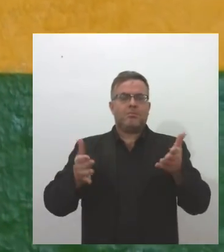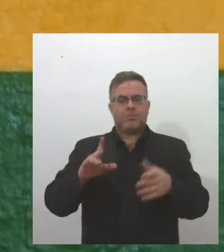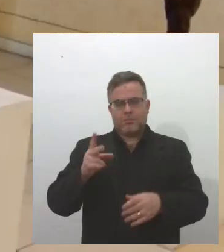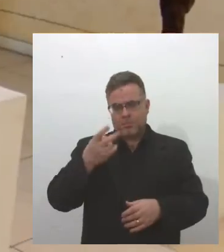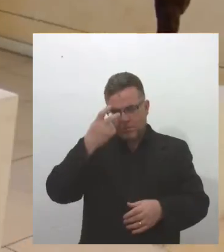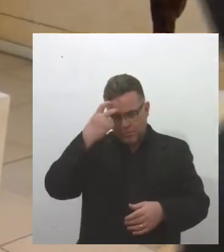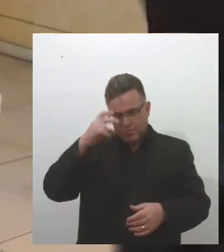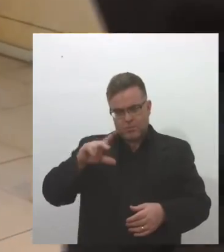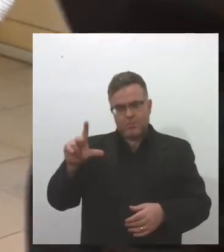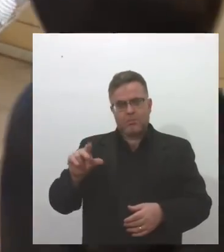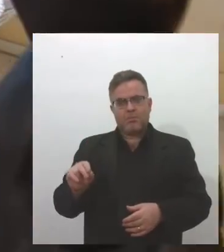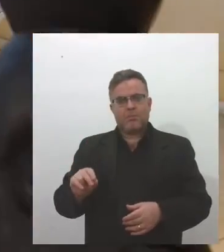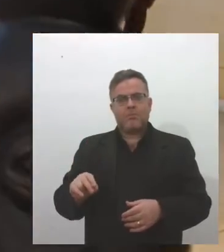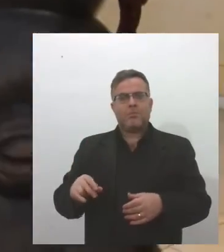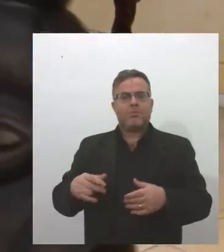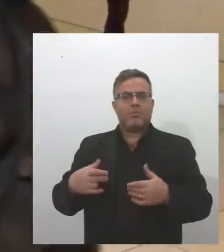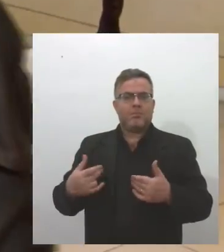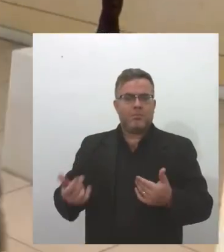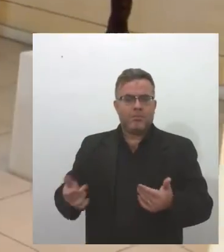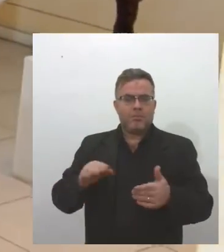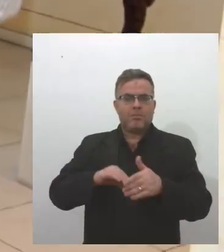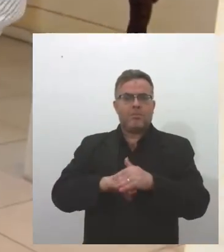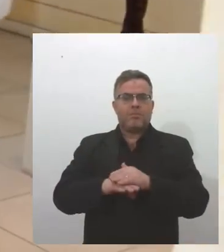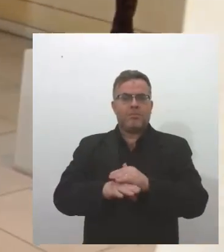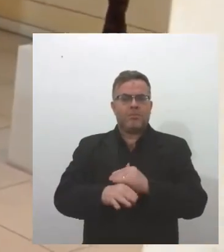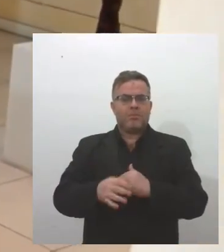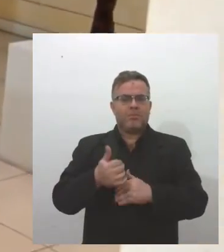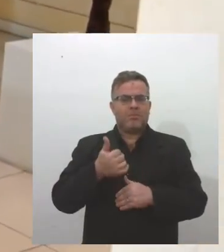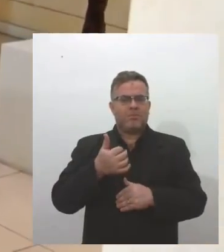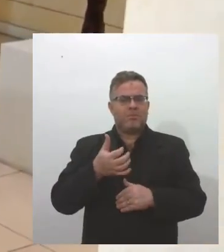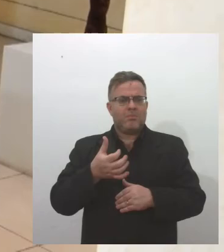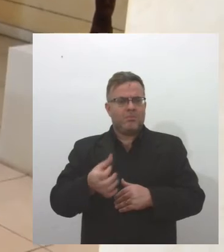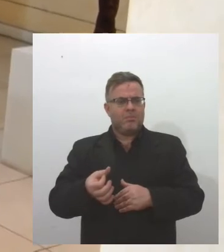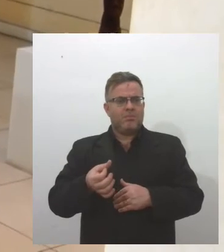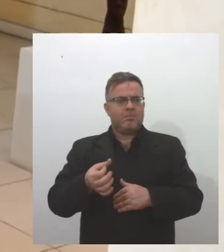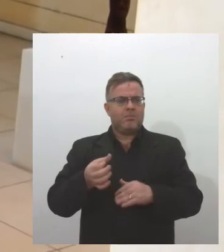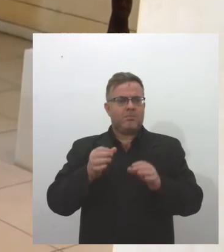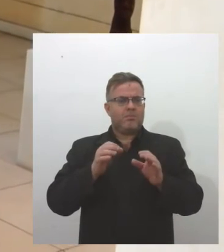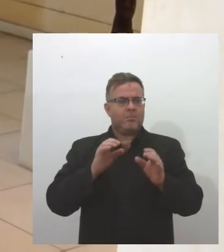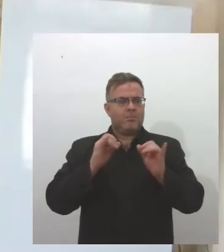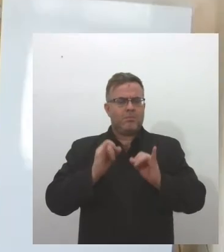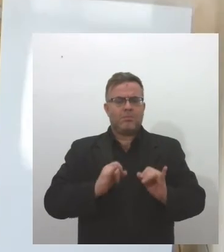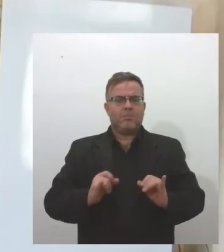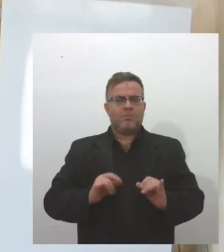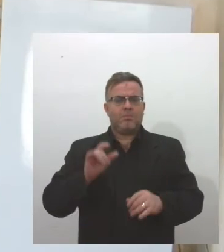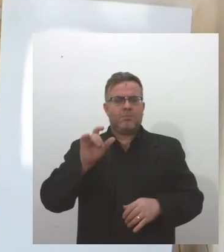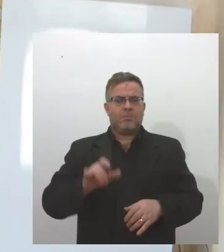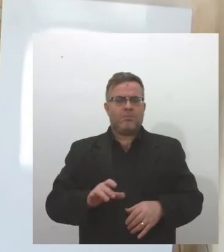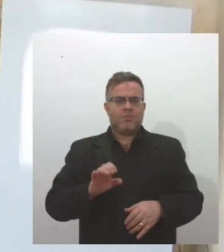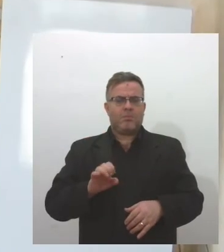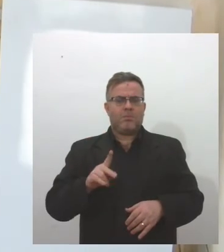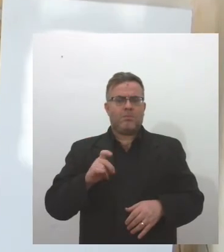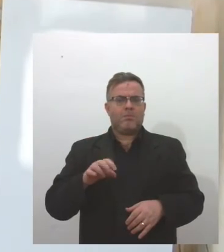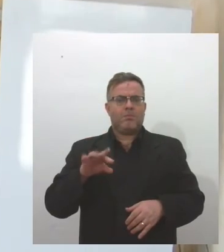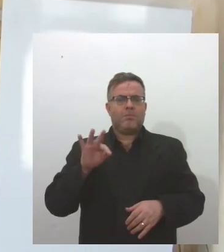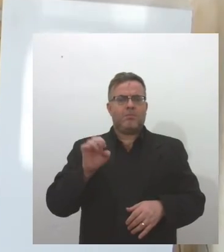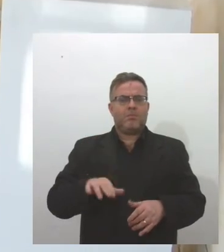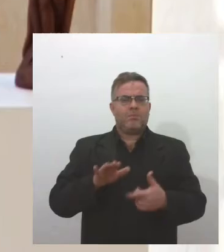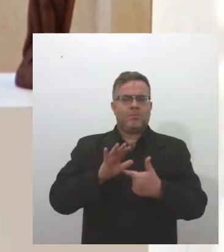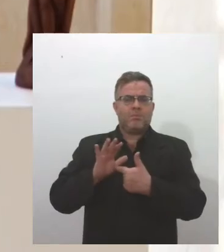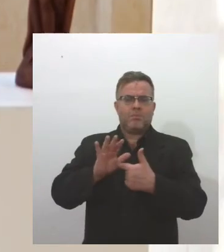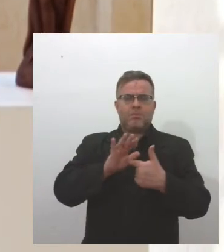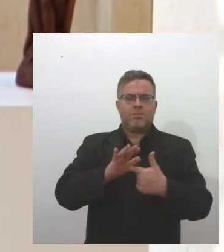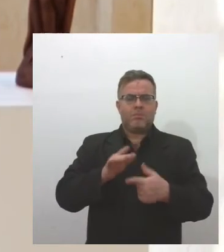africana. Entre as 16 esculturas, o próprio José Everton destaca algumas peças como